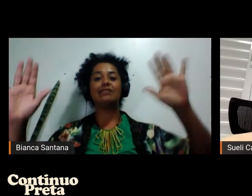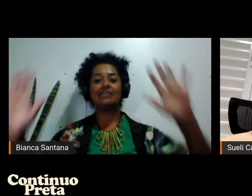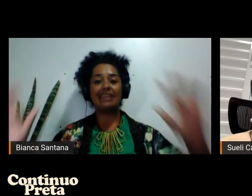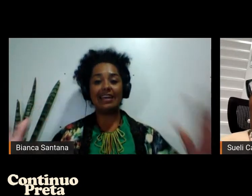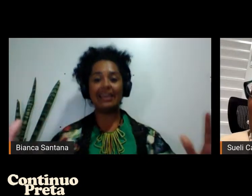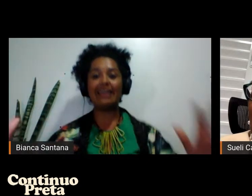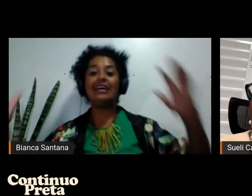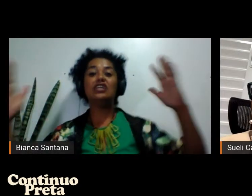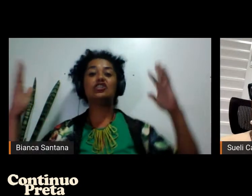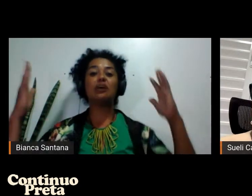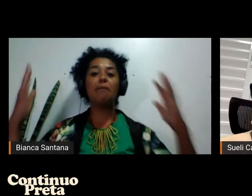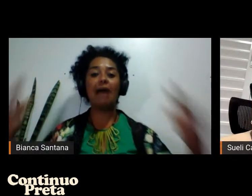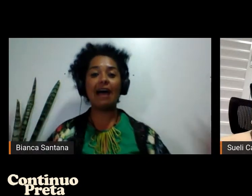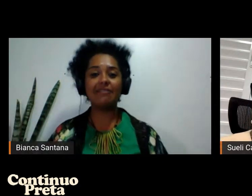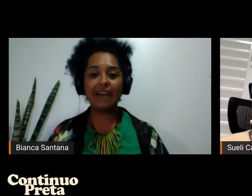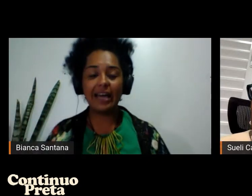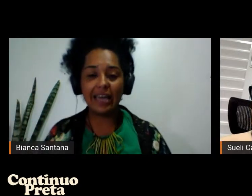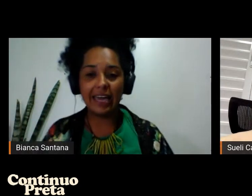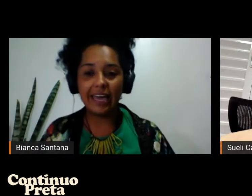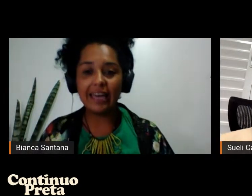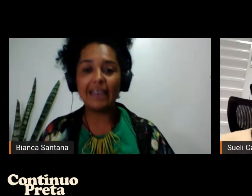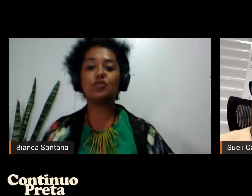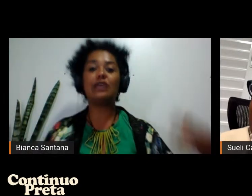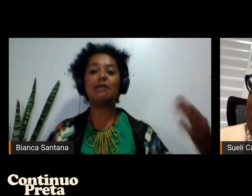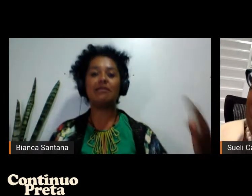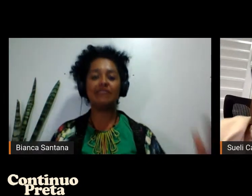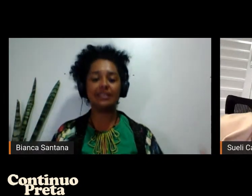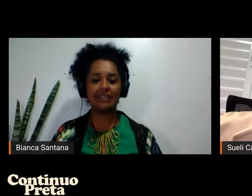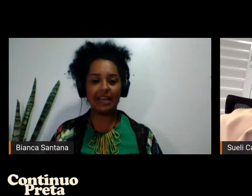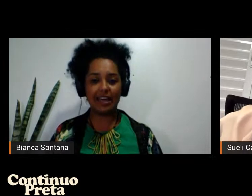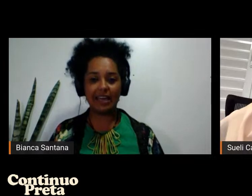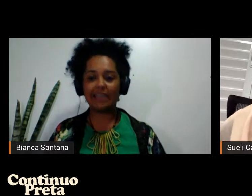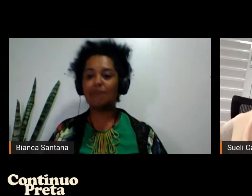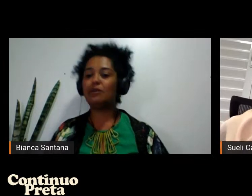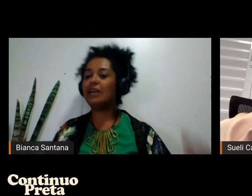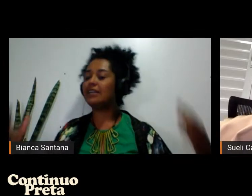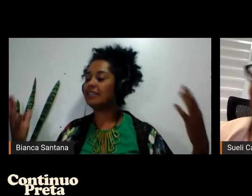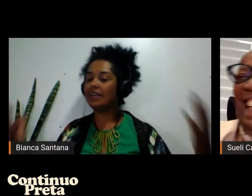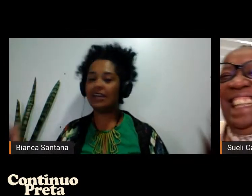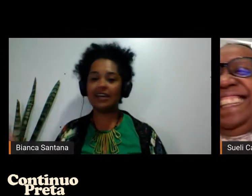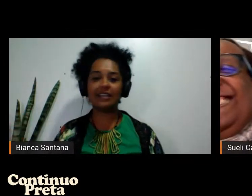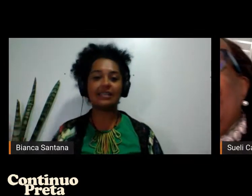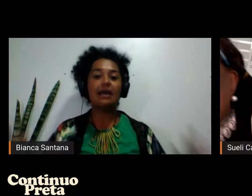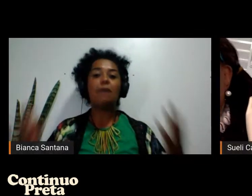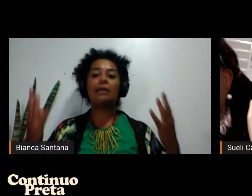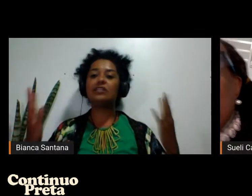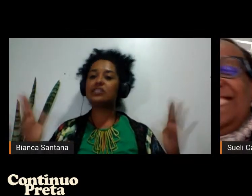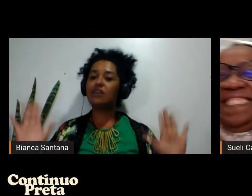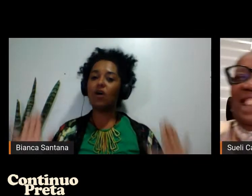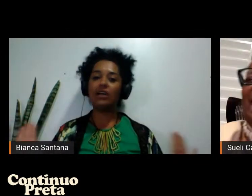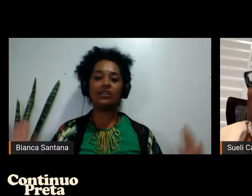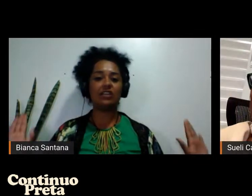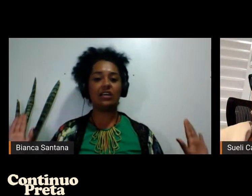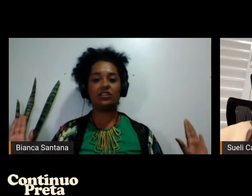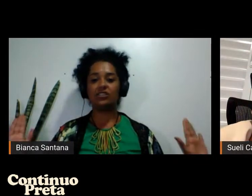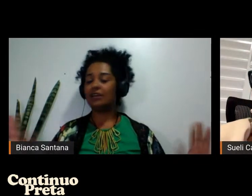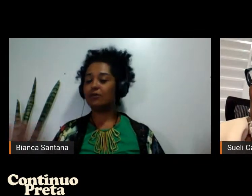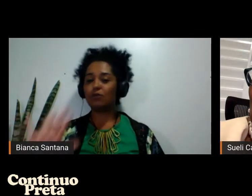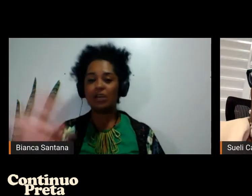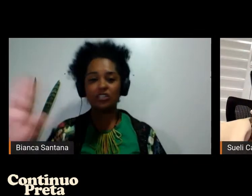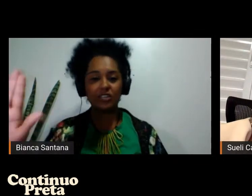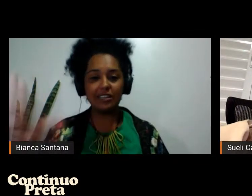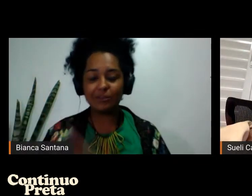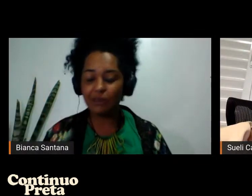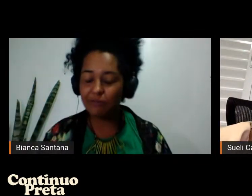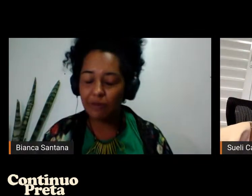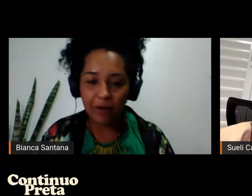que você chamava ela, que o Dema Werneck, mulheres negras, para dizer, olha, gente, eu